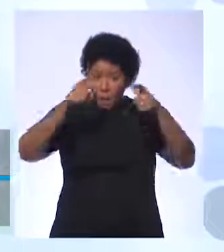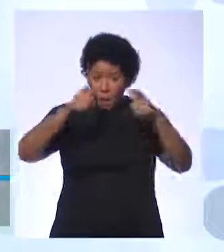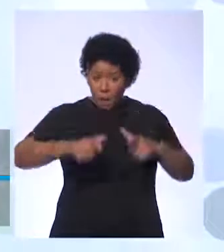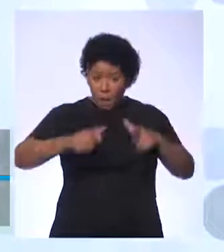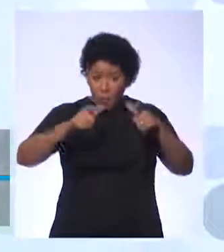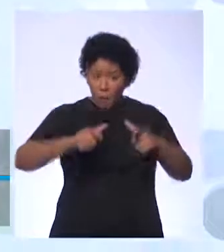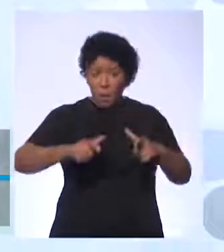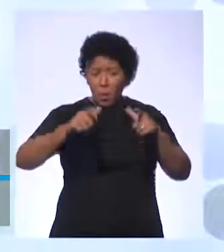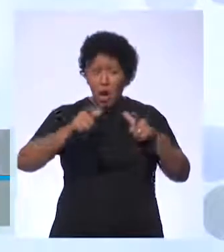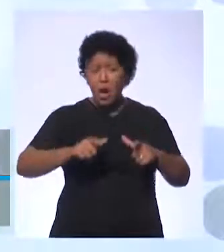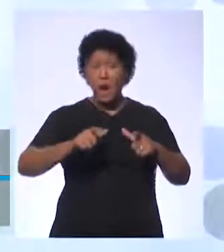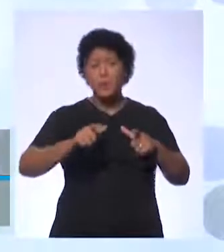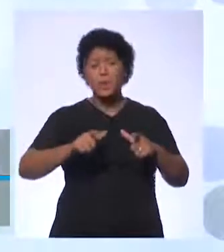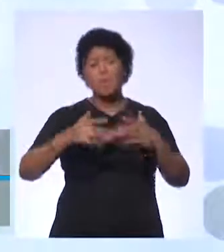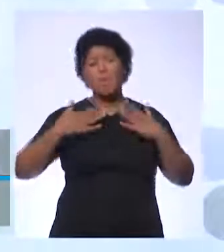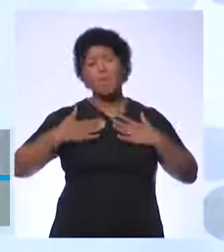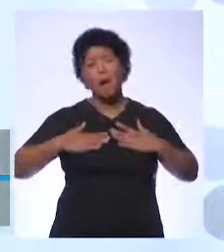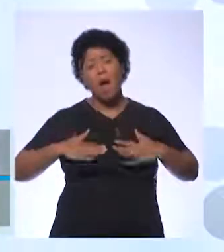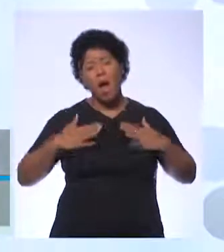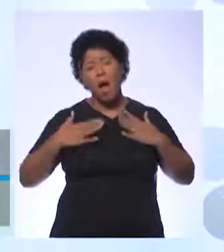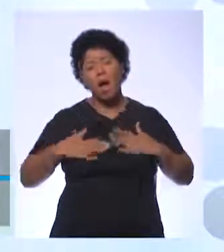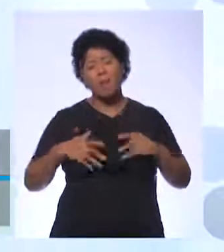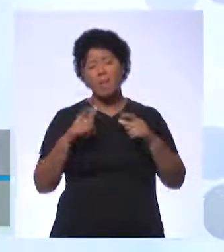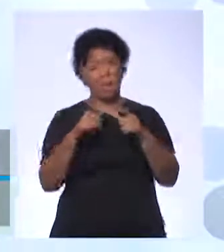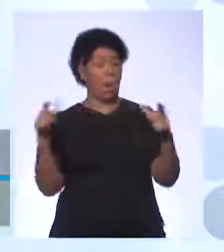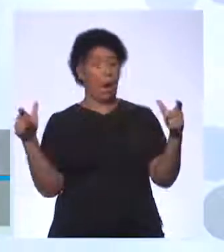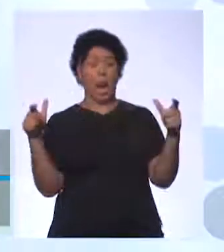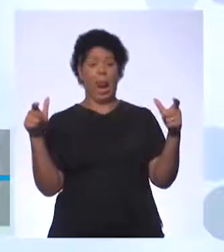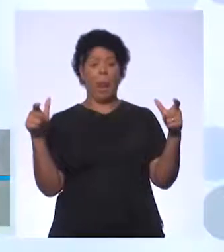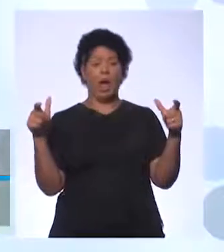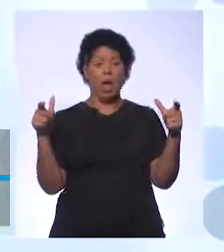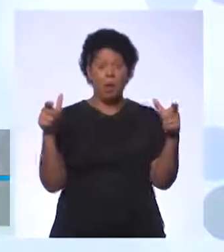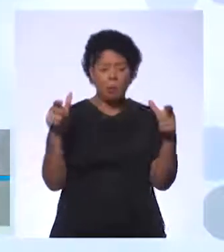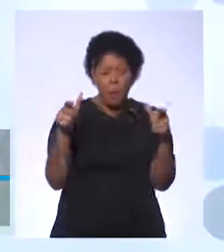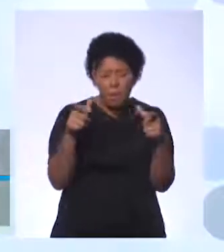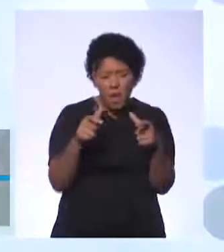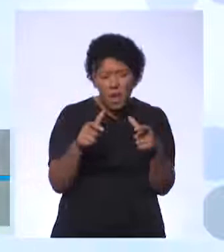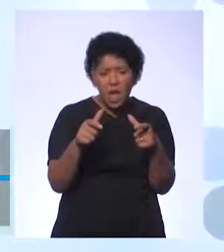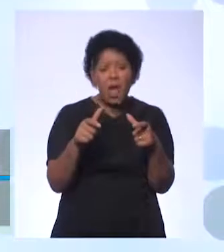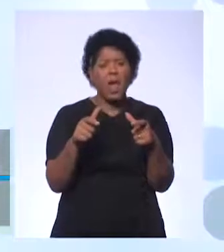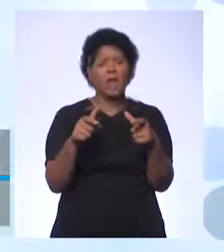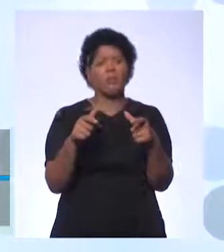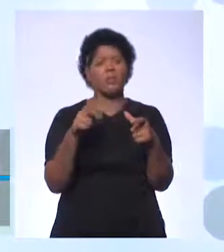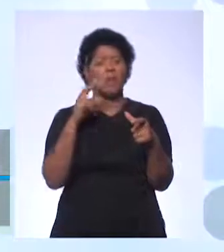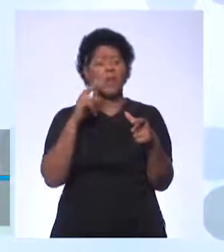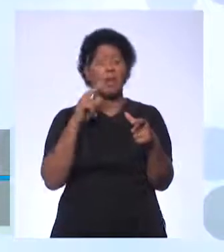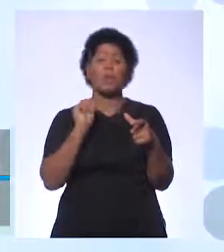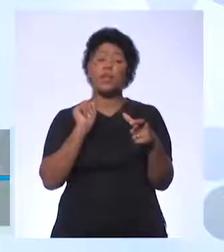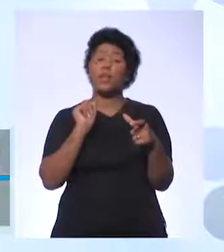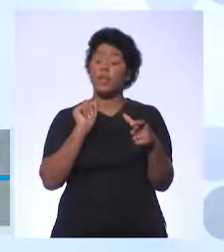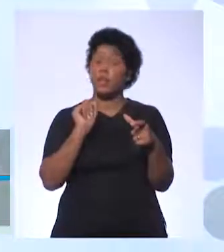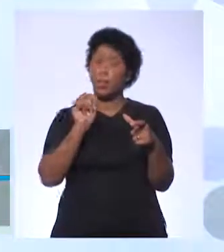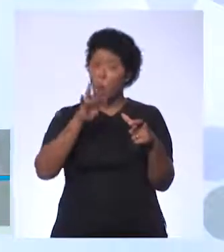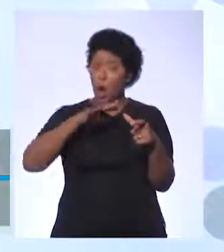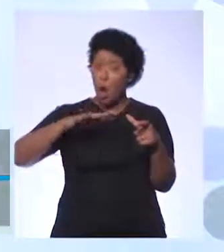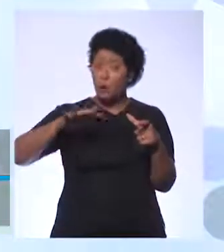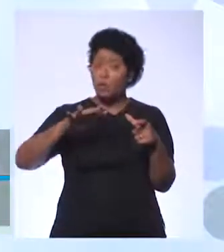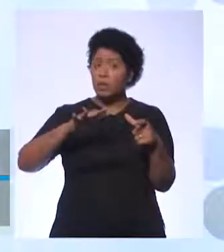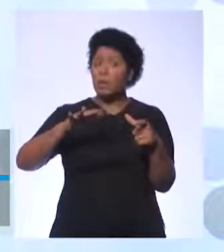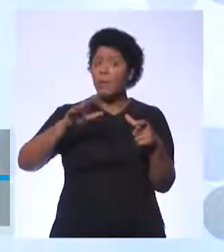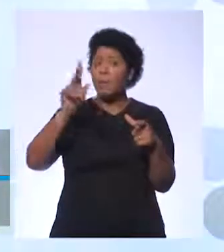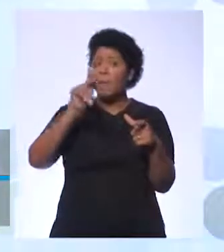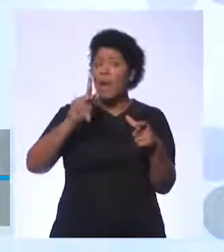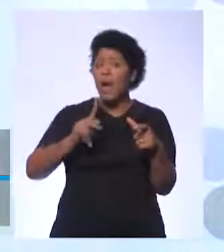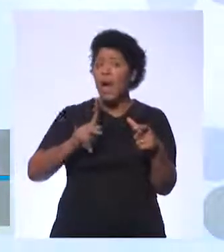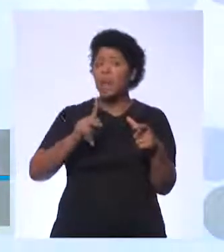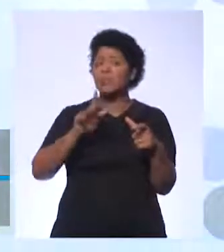espaço pequeno, um pequeno espaço ali, desde que ele esteja naquele momento em silêncio. Nem sempre dá para gravar totalmente